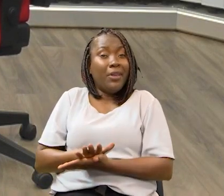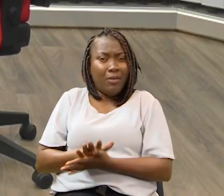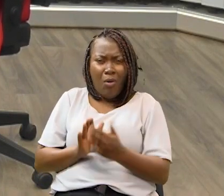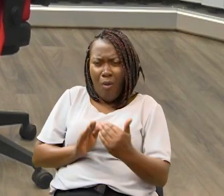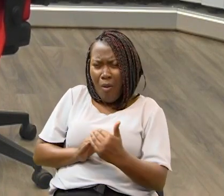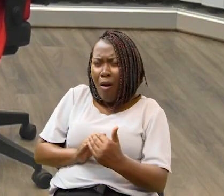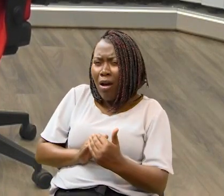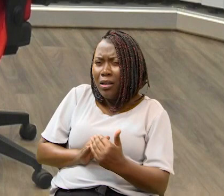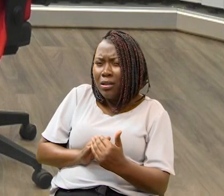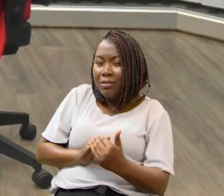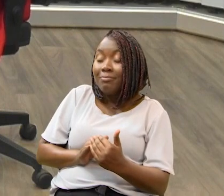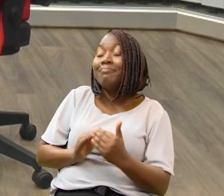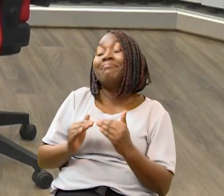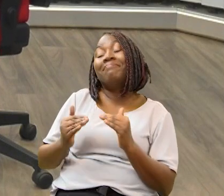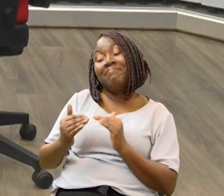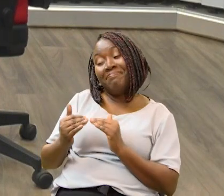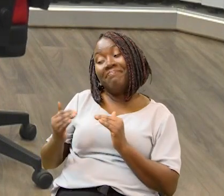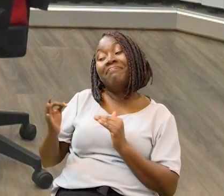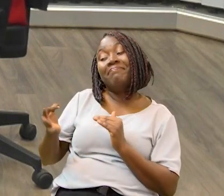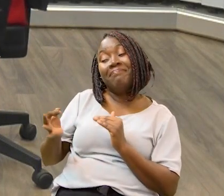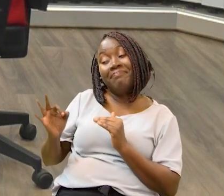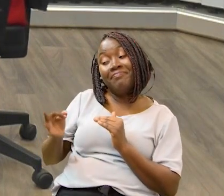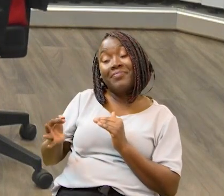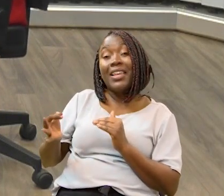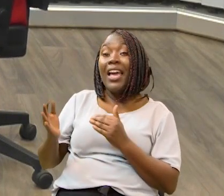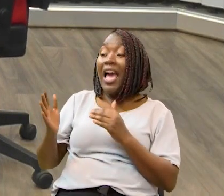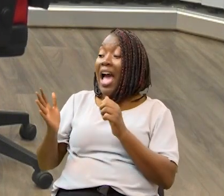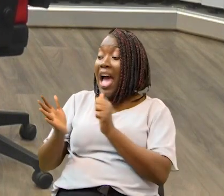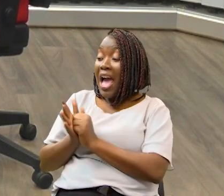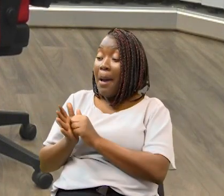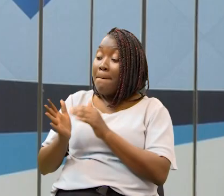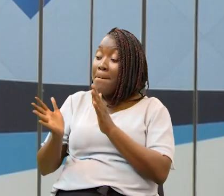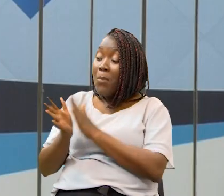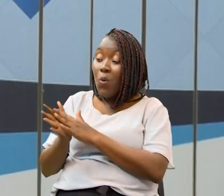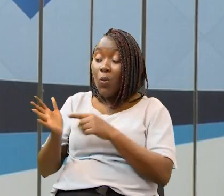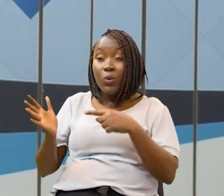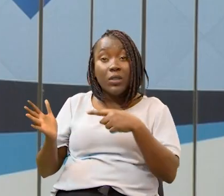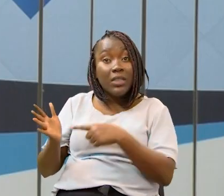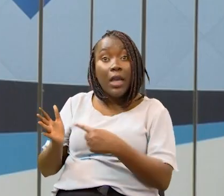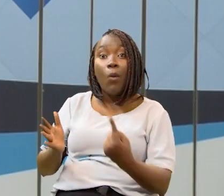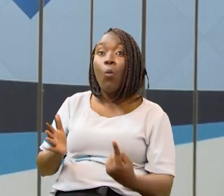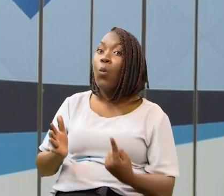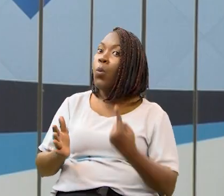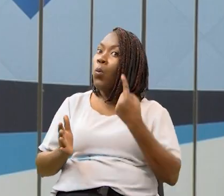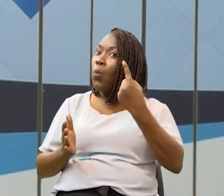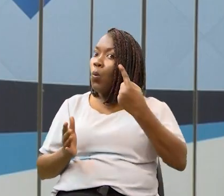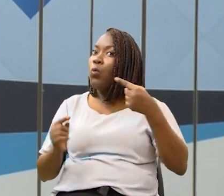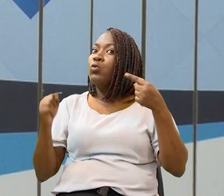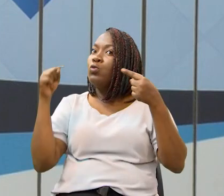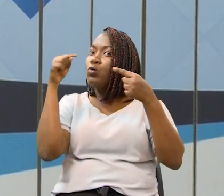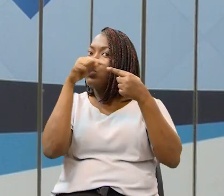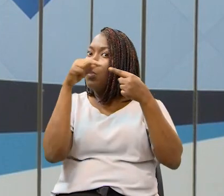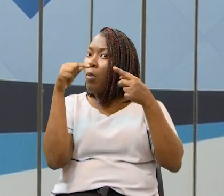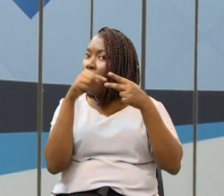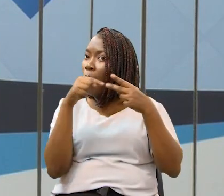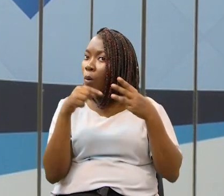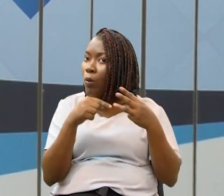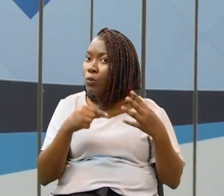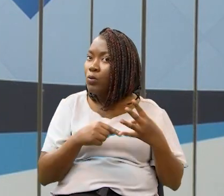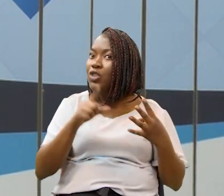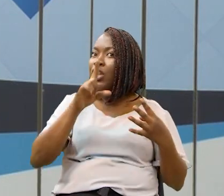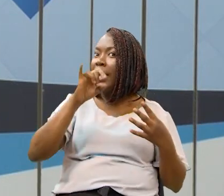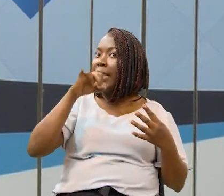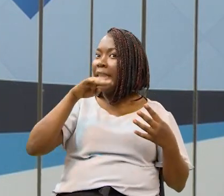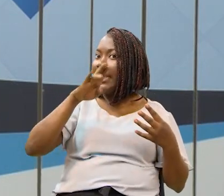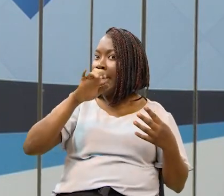concorda comigo? Exato, exatamente. A multa é um dos pontos, né, lineares